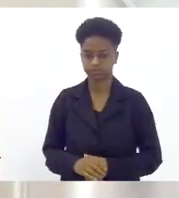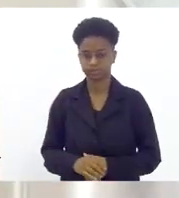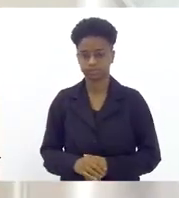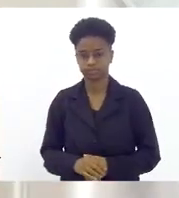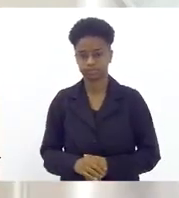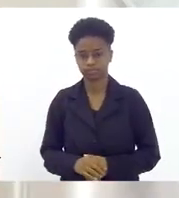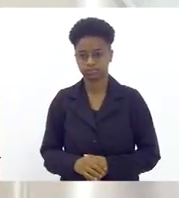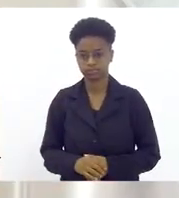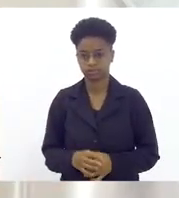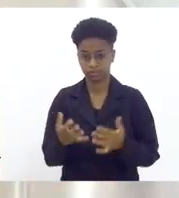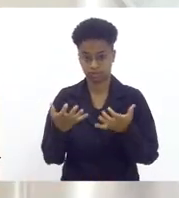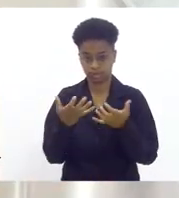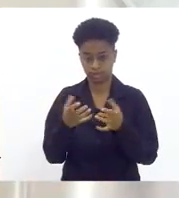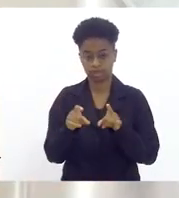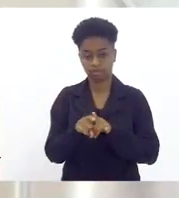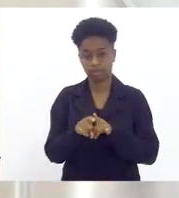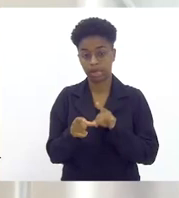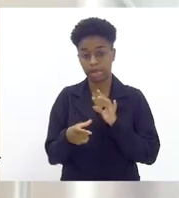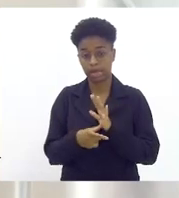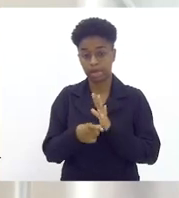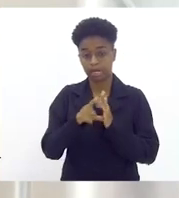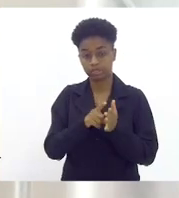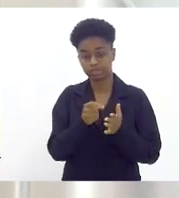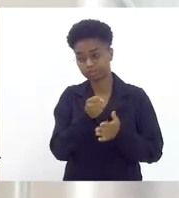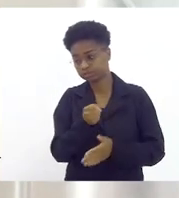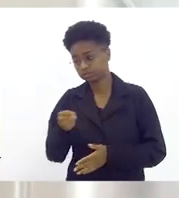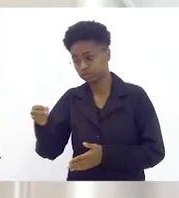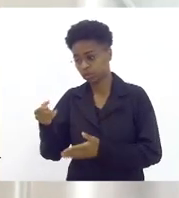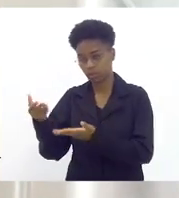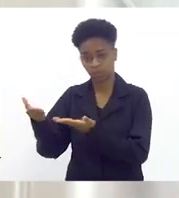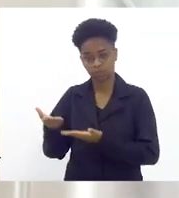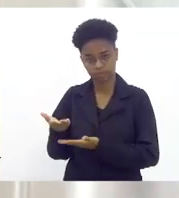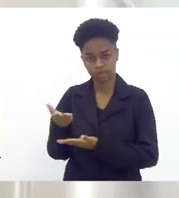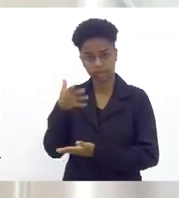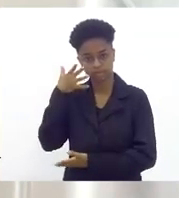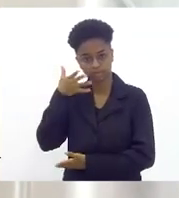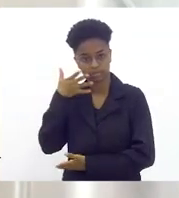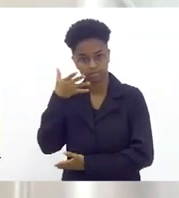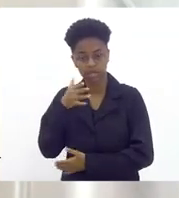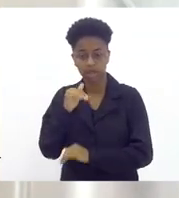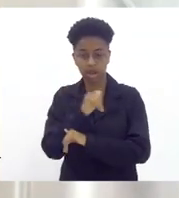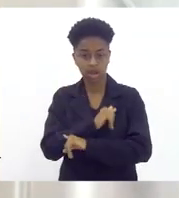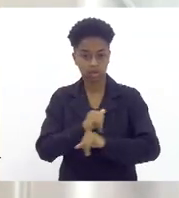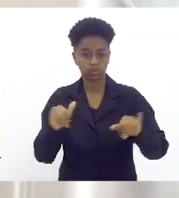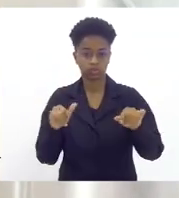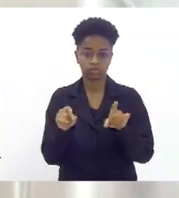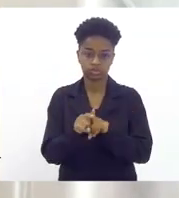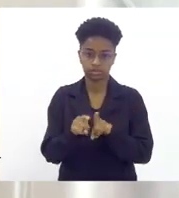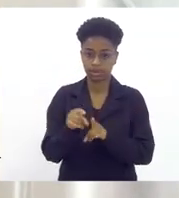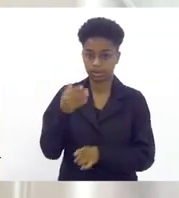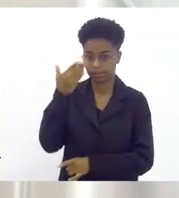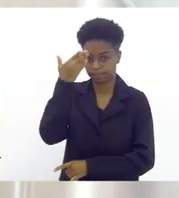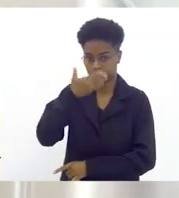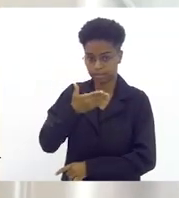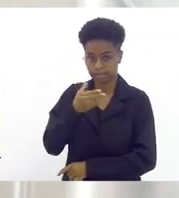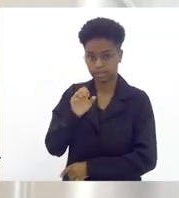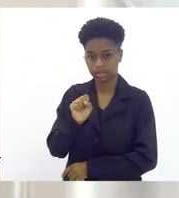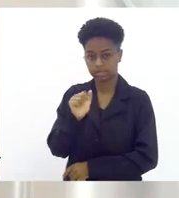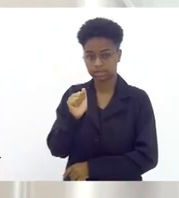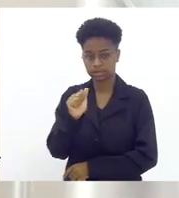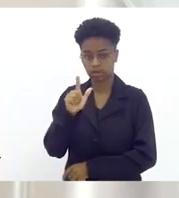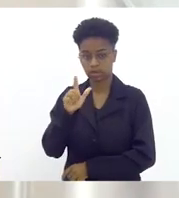Queria, antes de passar a palavra para a próxima oradora, anunciar a presença da Salma